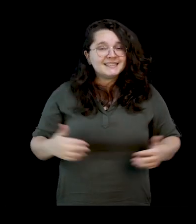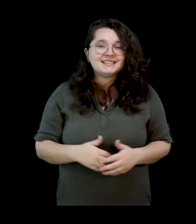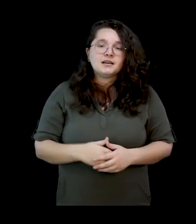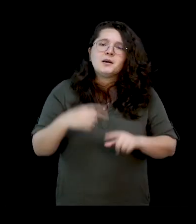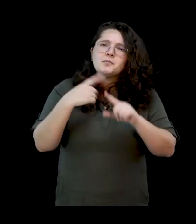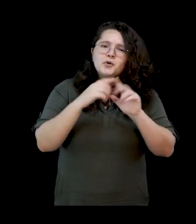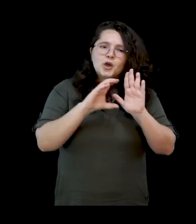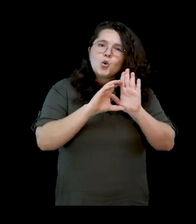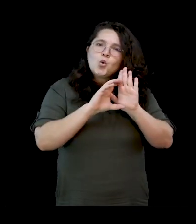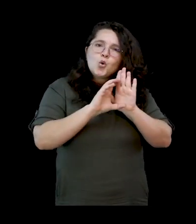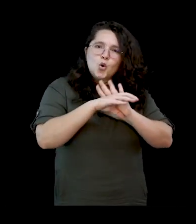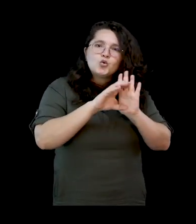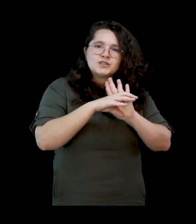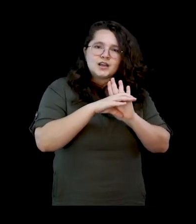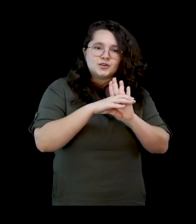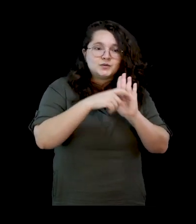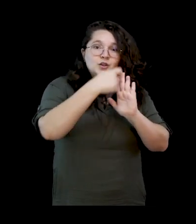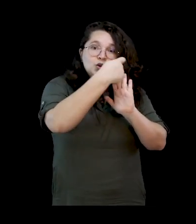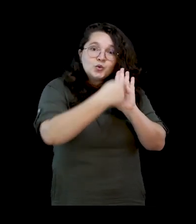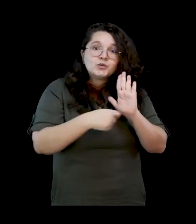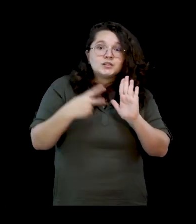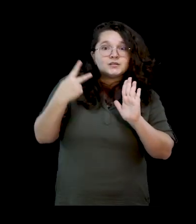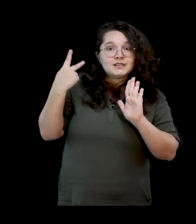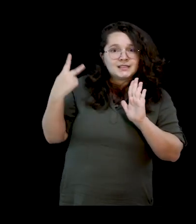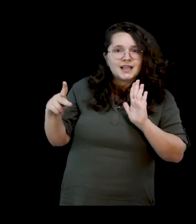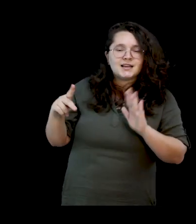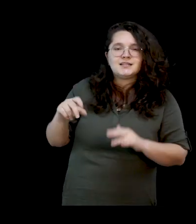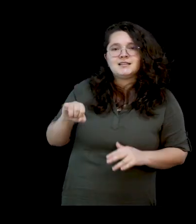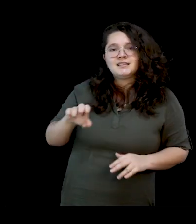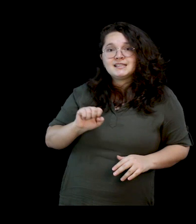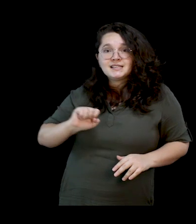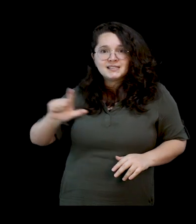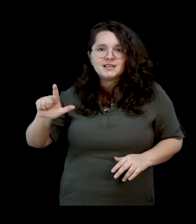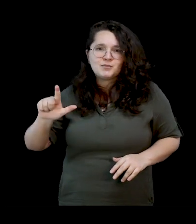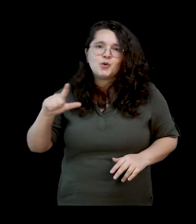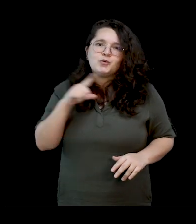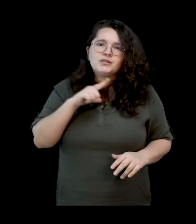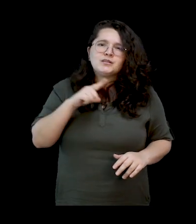curioso isso, né? Que o conceito de alienação esteja tão presente no texto do Zimmel,